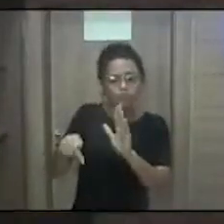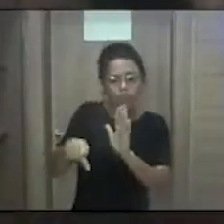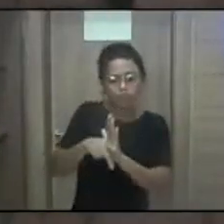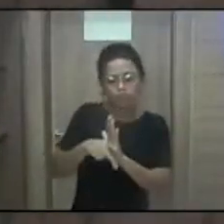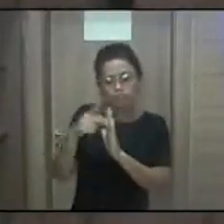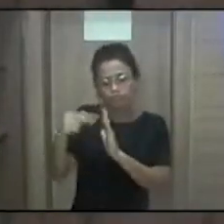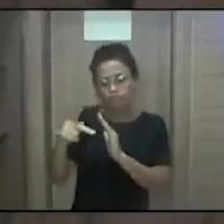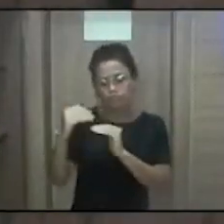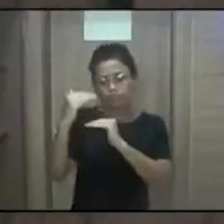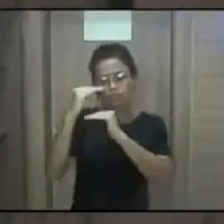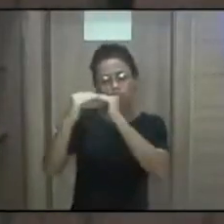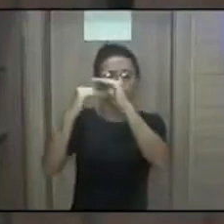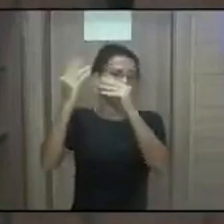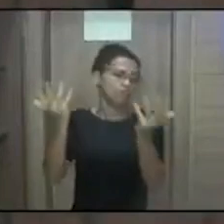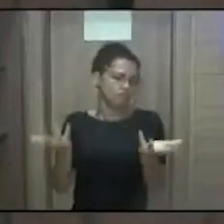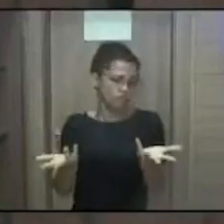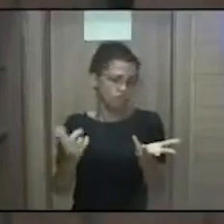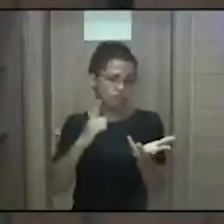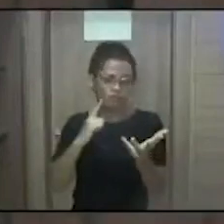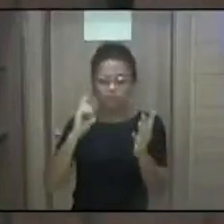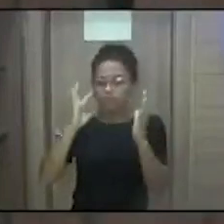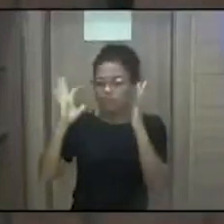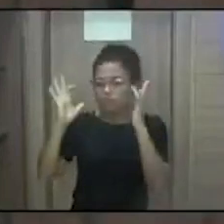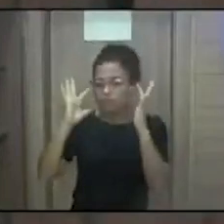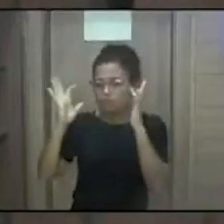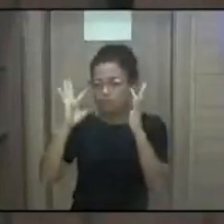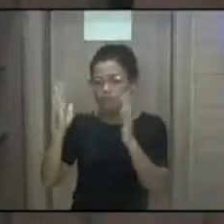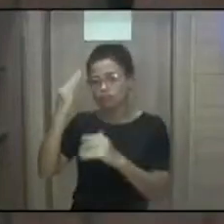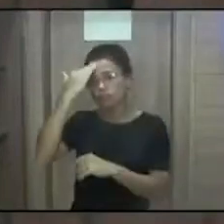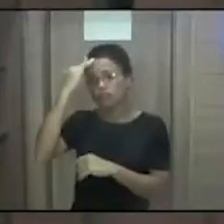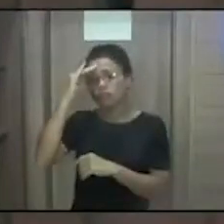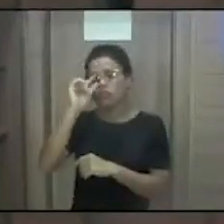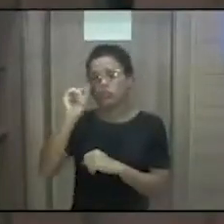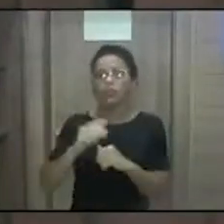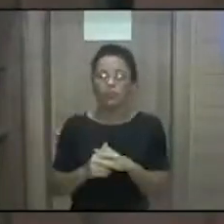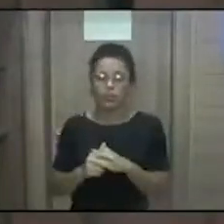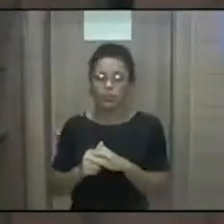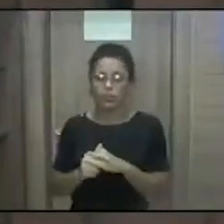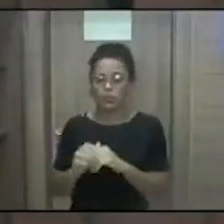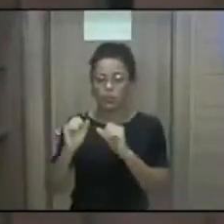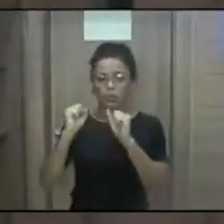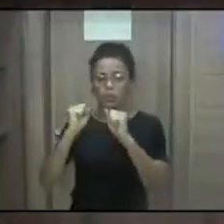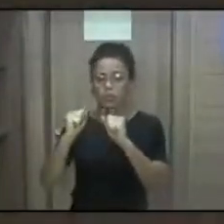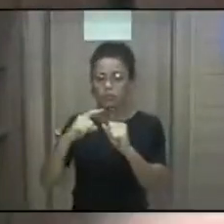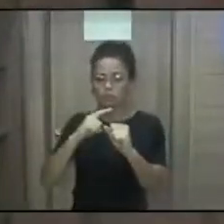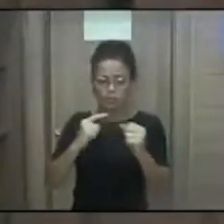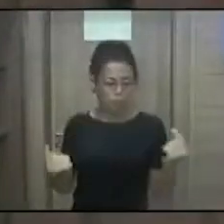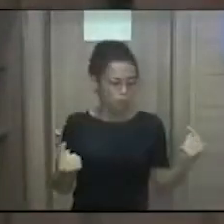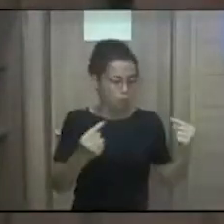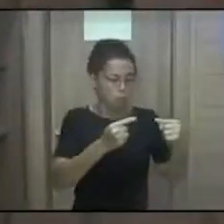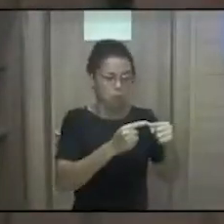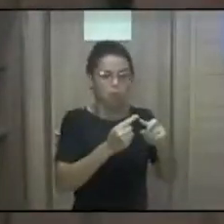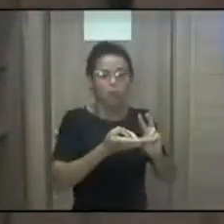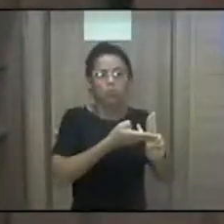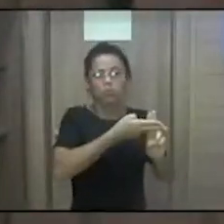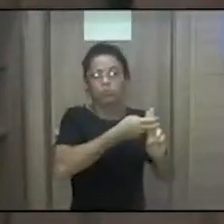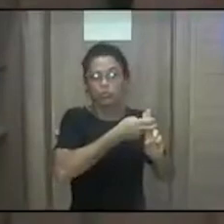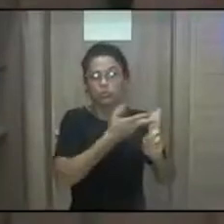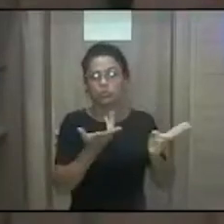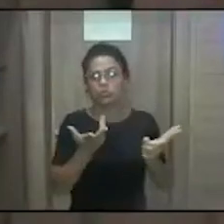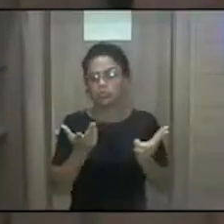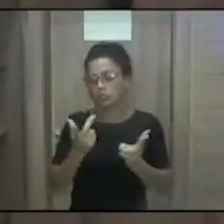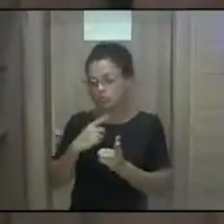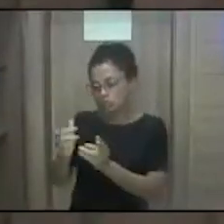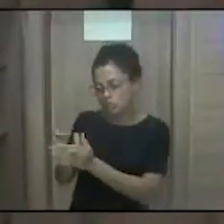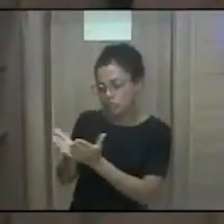queda, mas há uma reflexão que a gente vai ter que fazer, é o que a gente está defendendo aqui enquanto política de prótese dentária. Se é um SUS para pobres